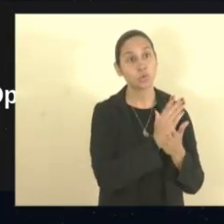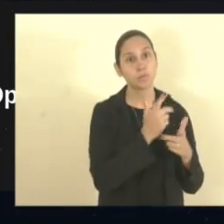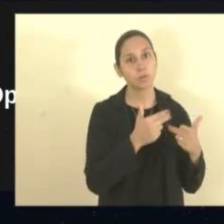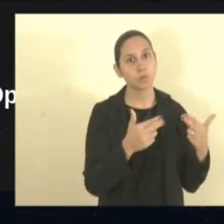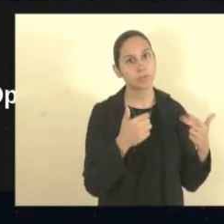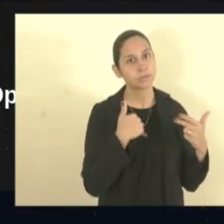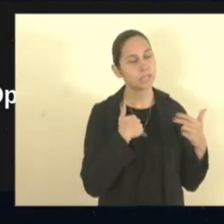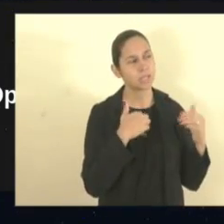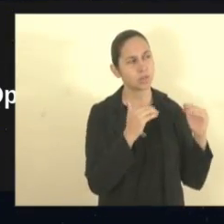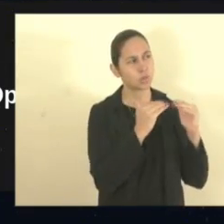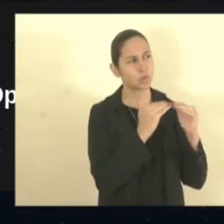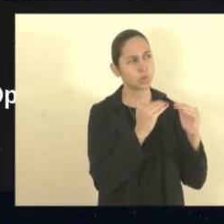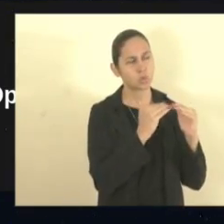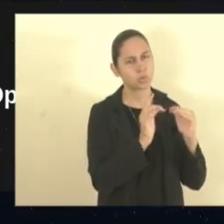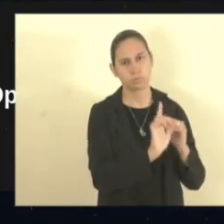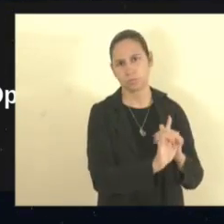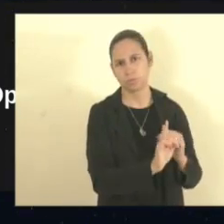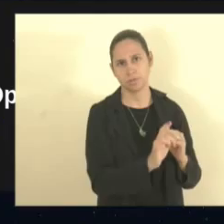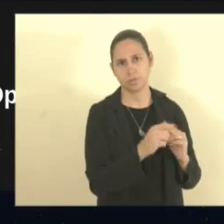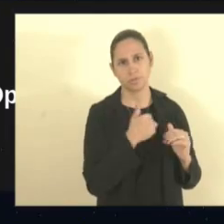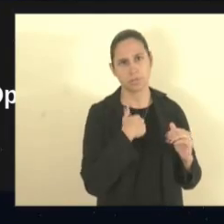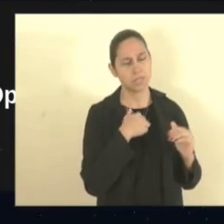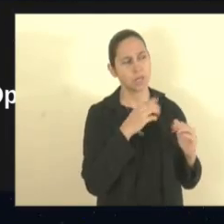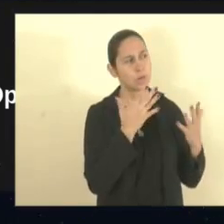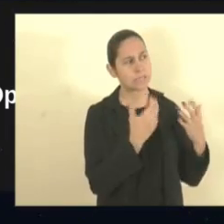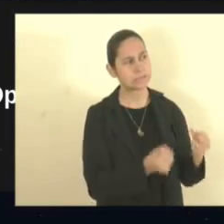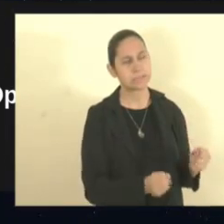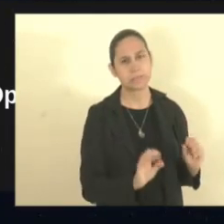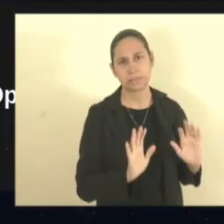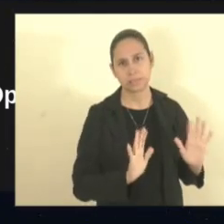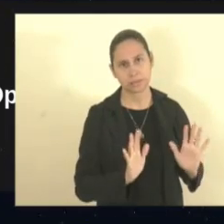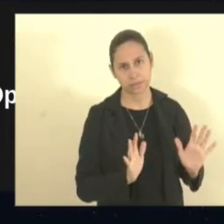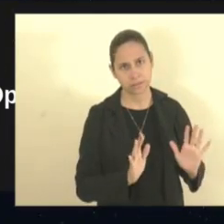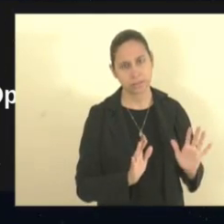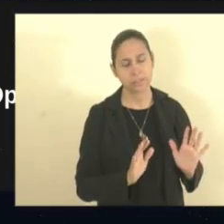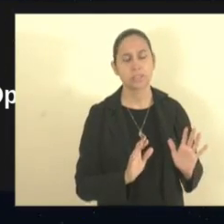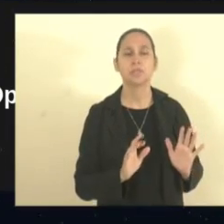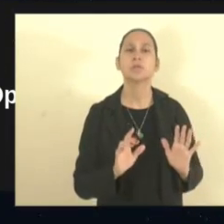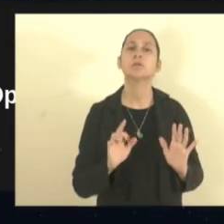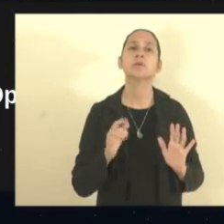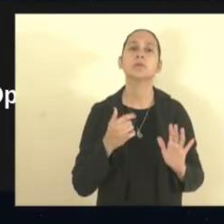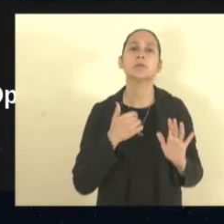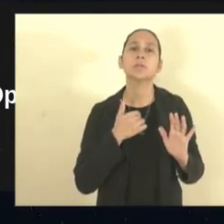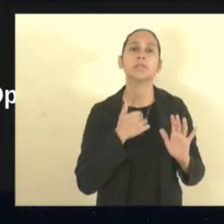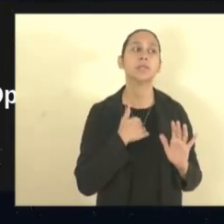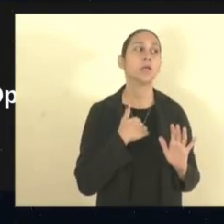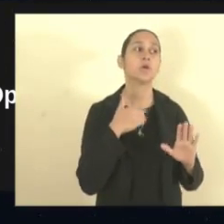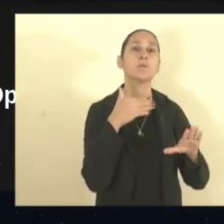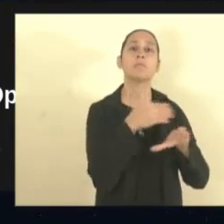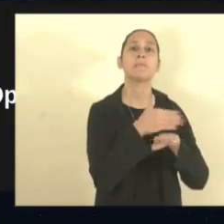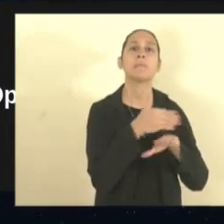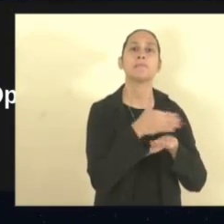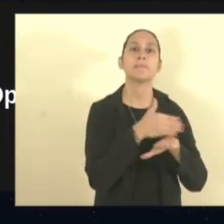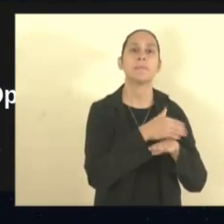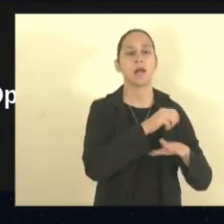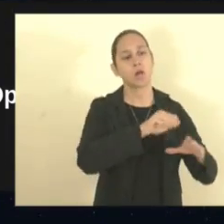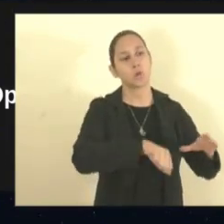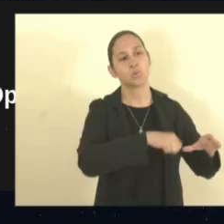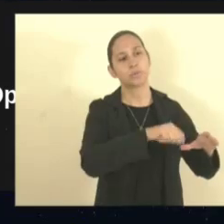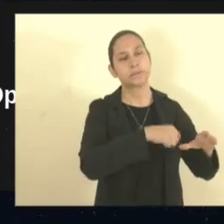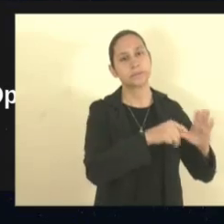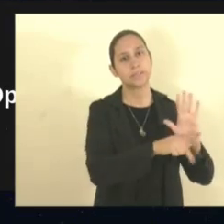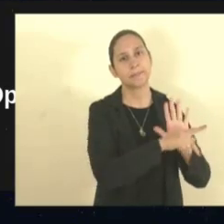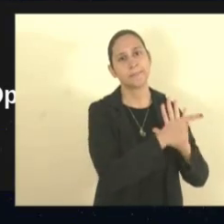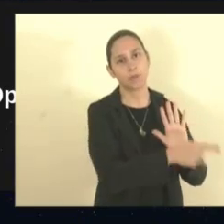dizer amém. Eu falei que eu não sou ser vaca de presépio, de tudo dizer. E não frequento a cozinha do palácio e